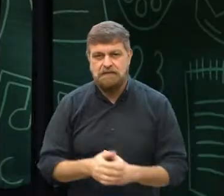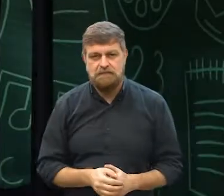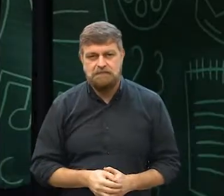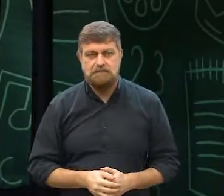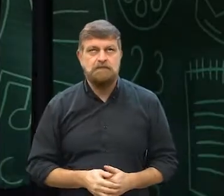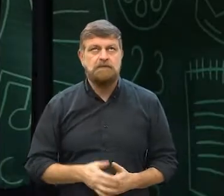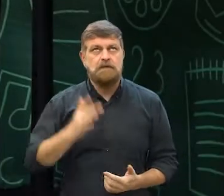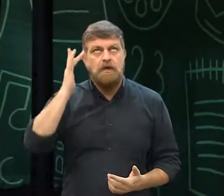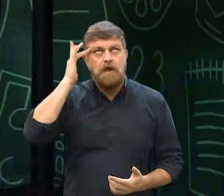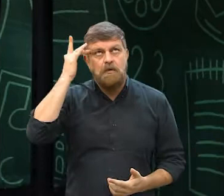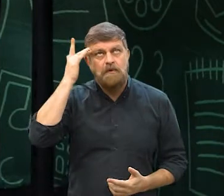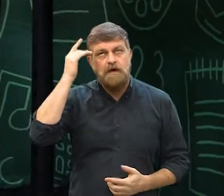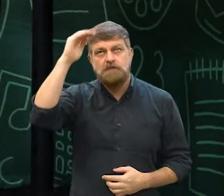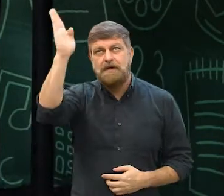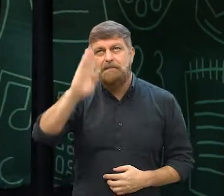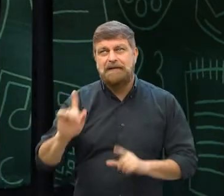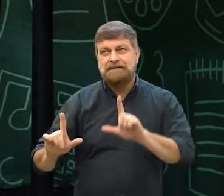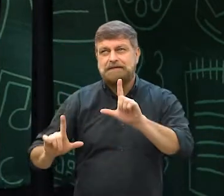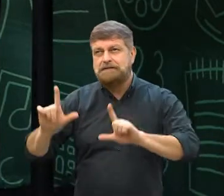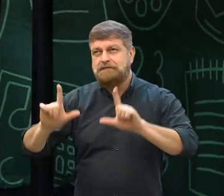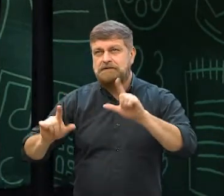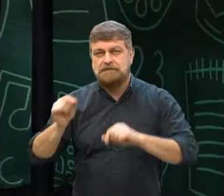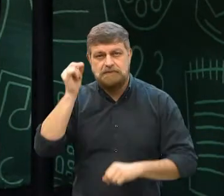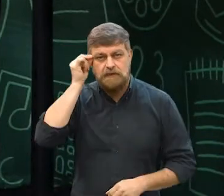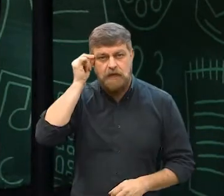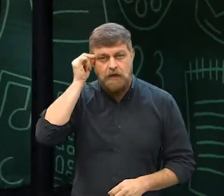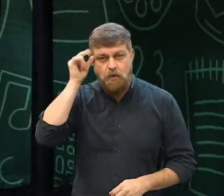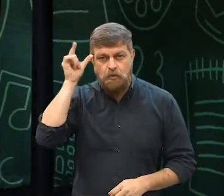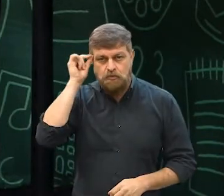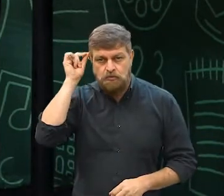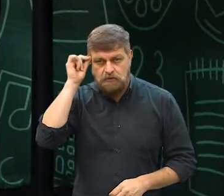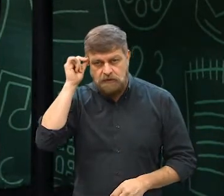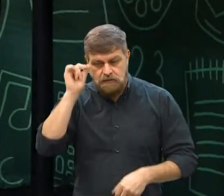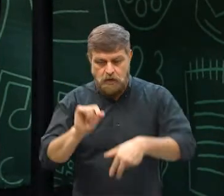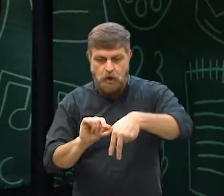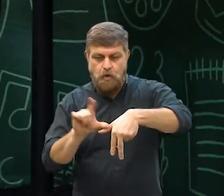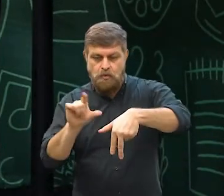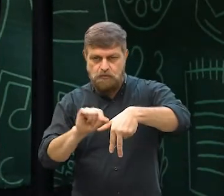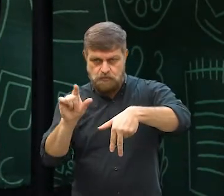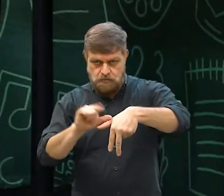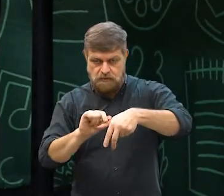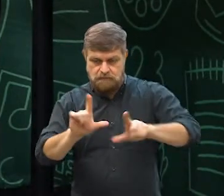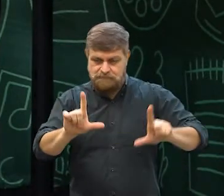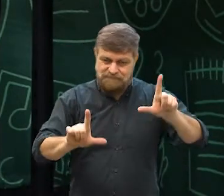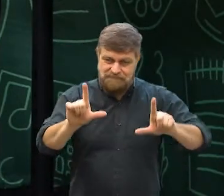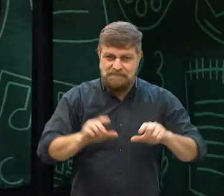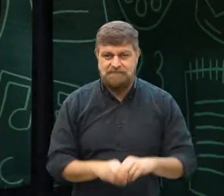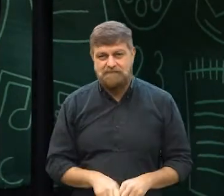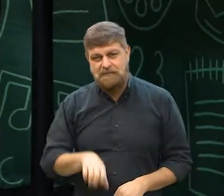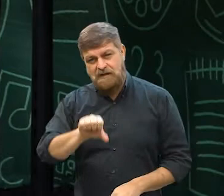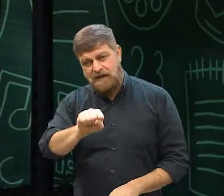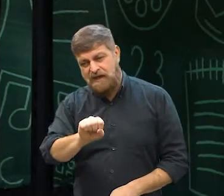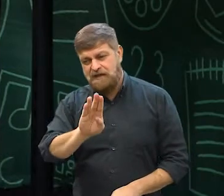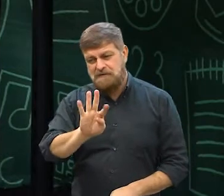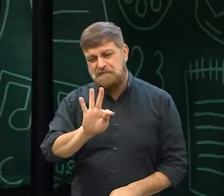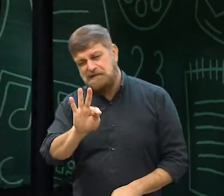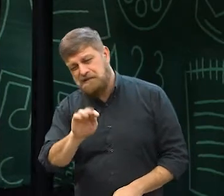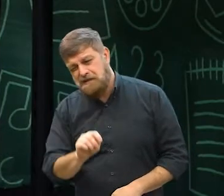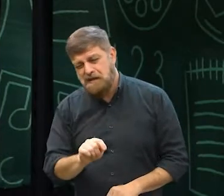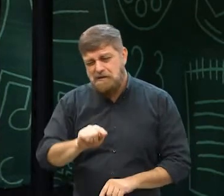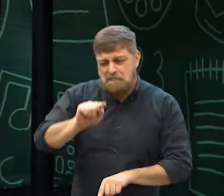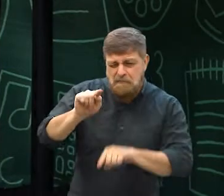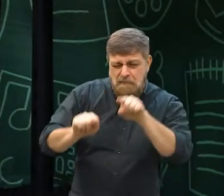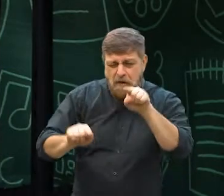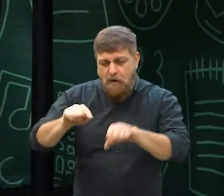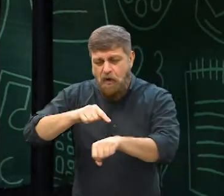acho que TV Brasil e tv cultura que quiser aqui só o SBT faz de vez em quando muito pouco perto do que